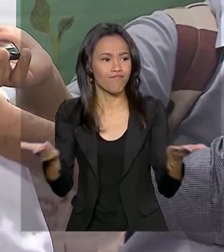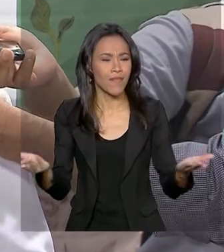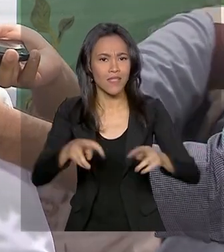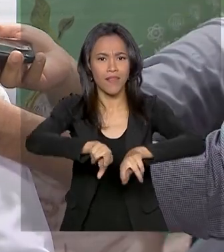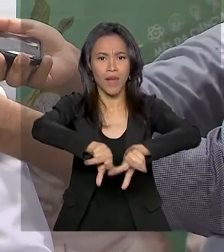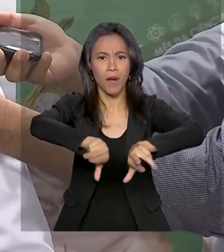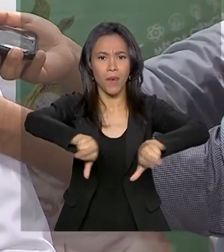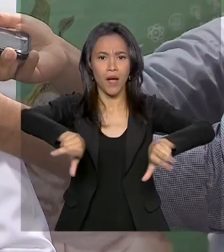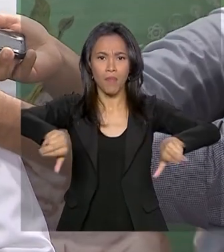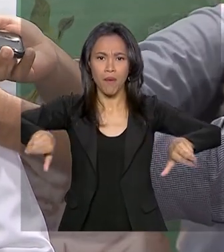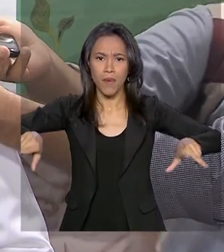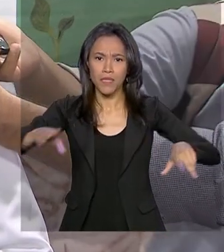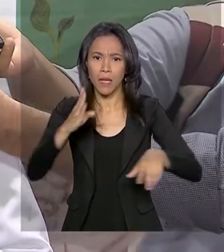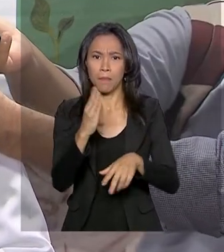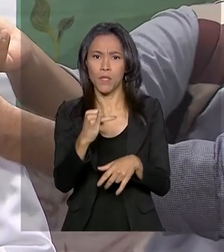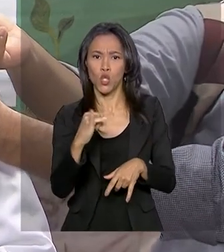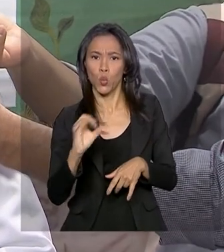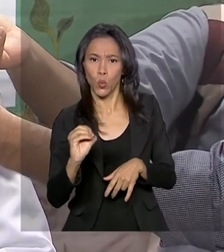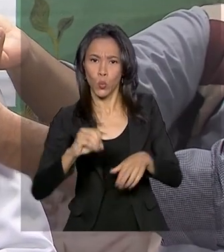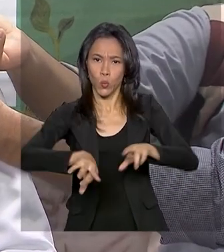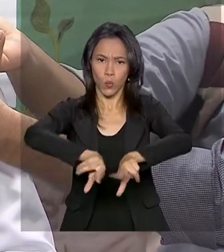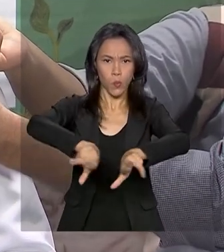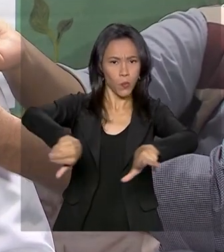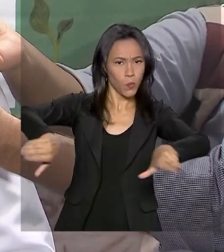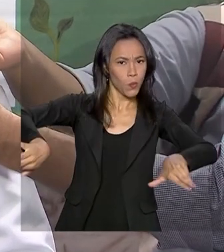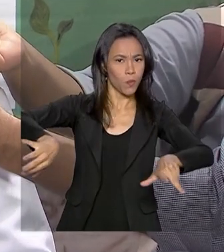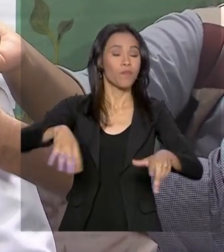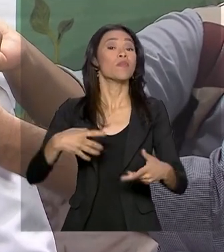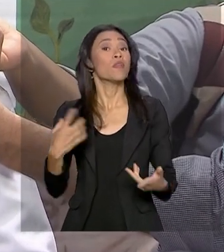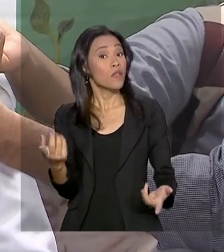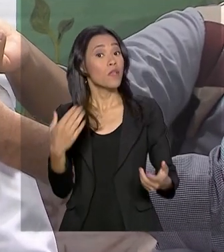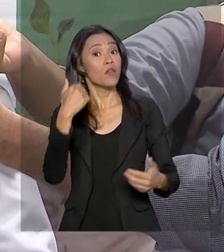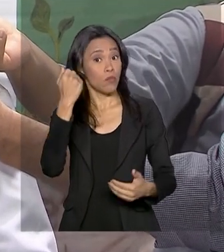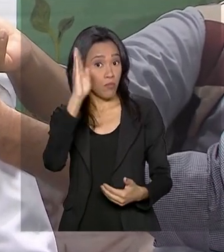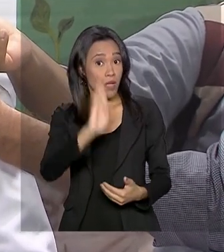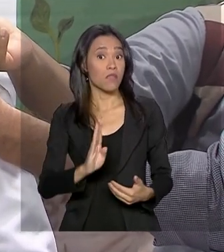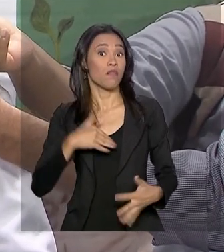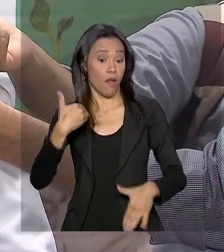diversidade toda, ou biodiversidade, e o Brasil vai crescer muito a partir daí.